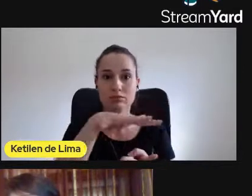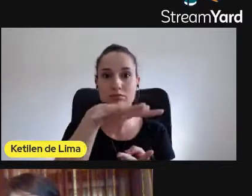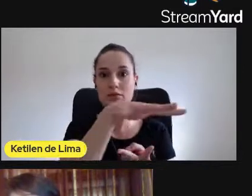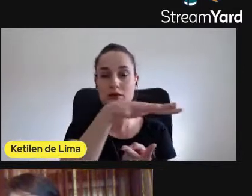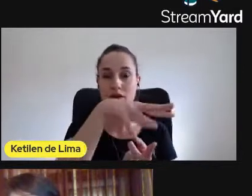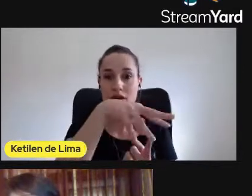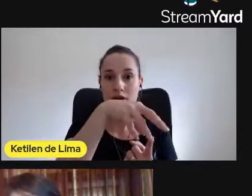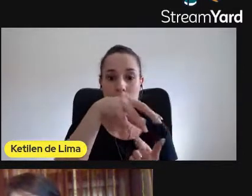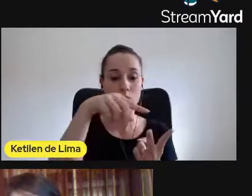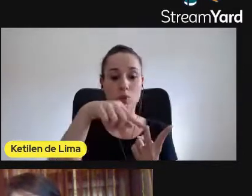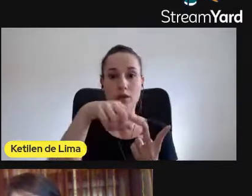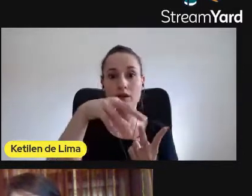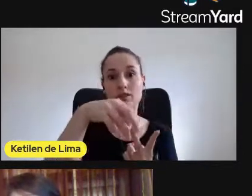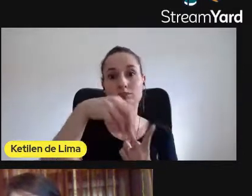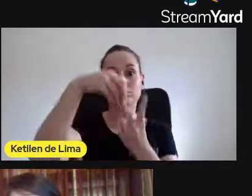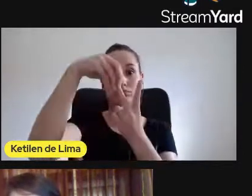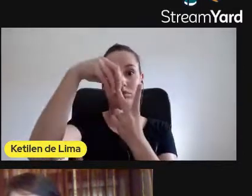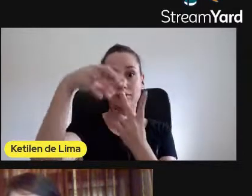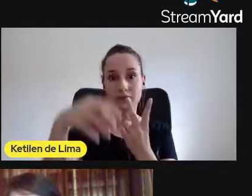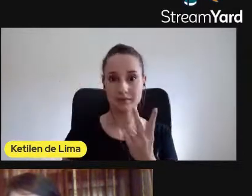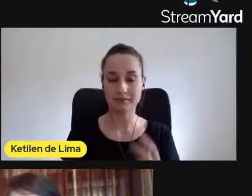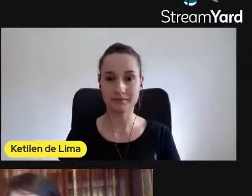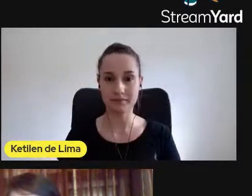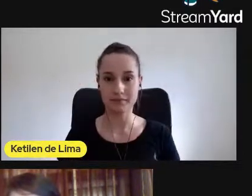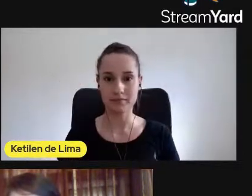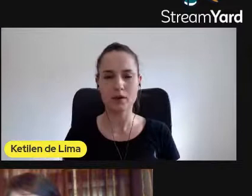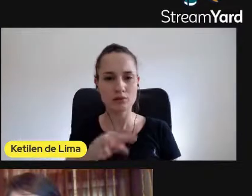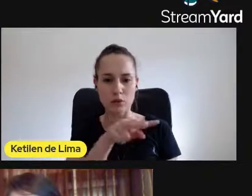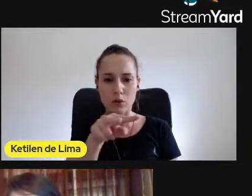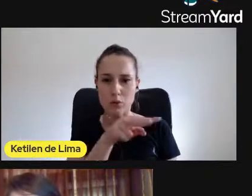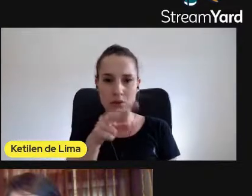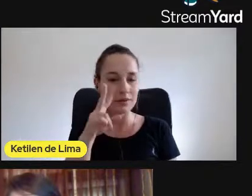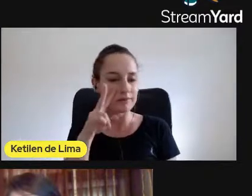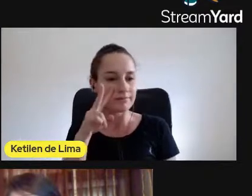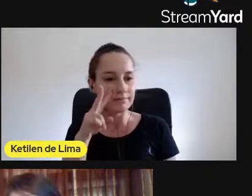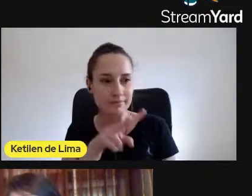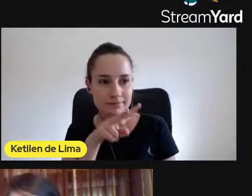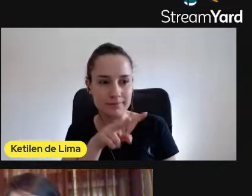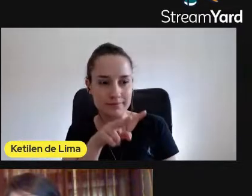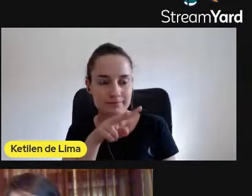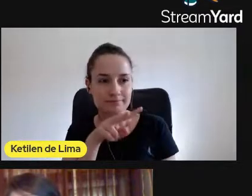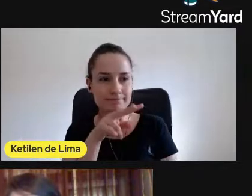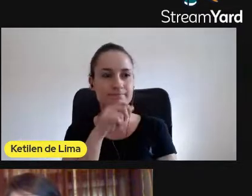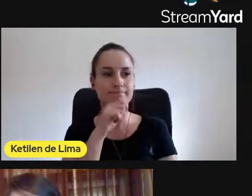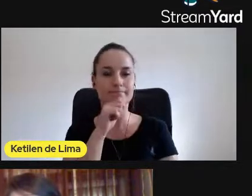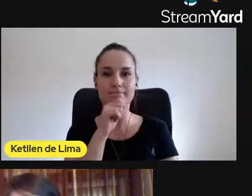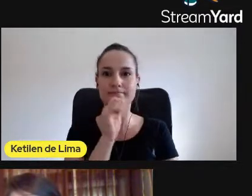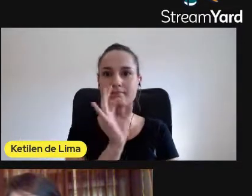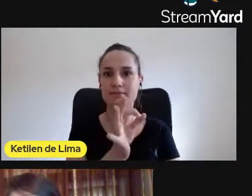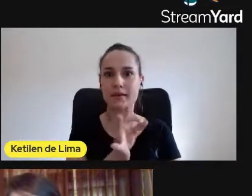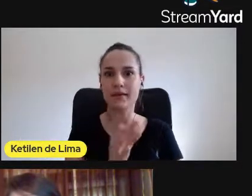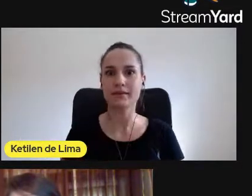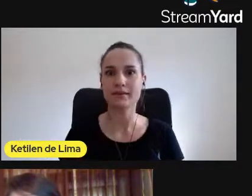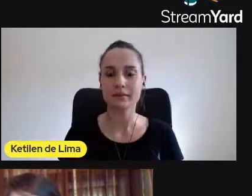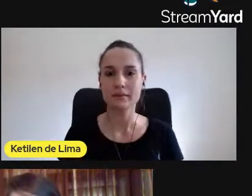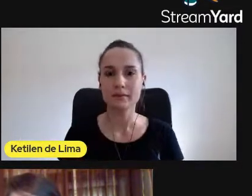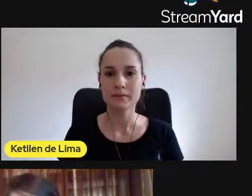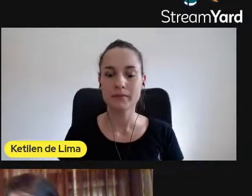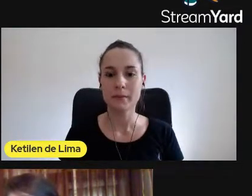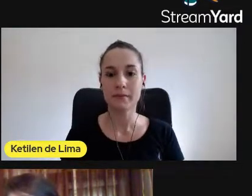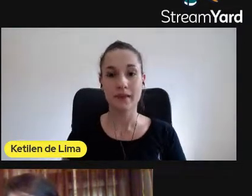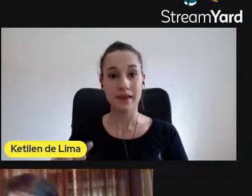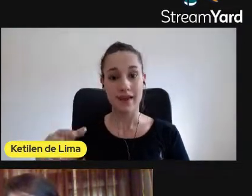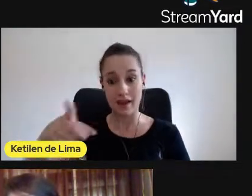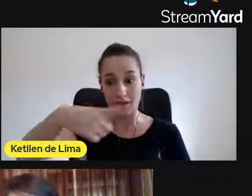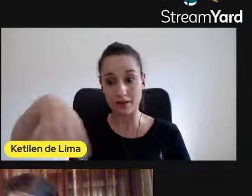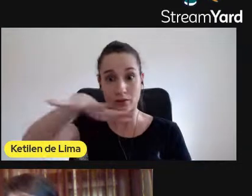um significado e internalizar, né, o que a gente precisa aprender, com que a gente está tendo contato. Né? E o meio que a